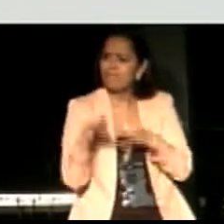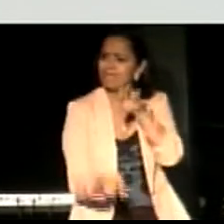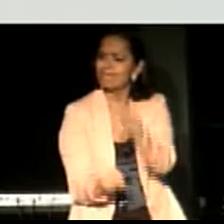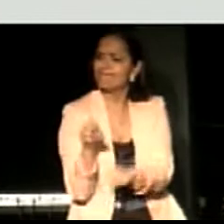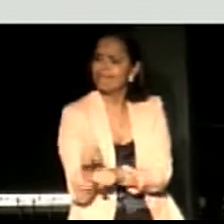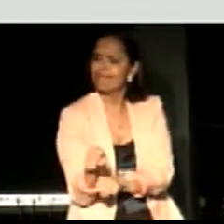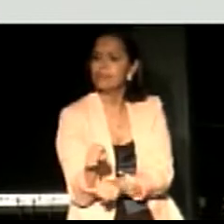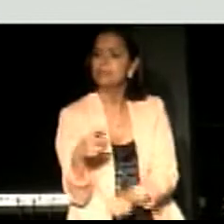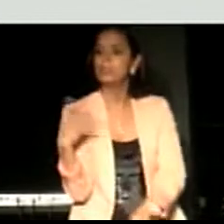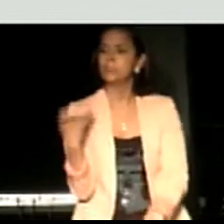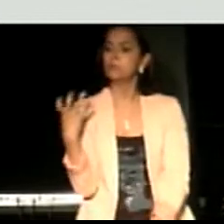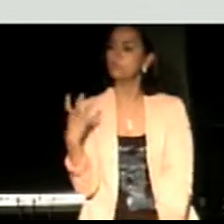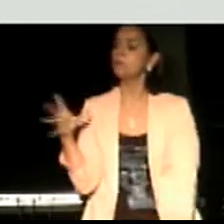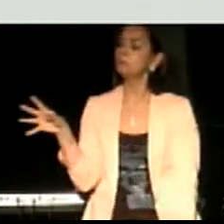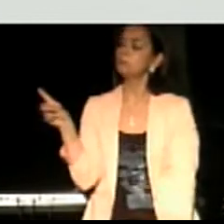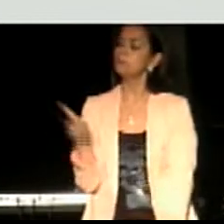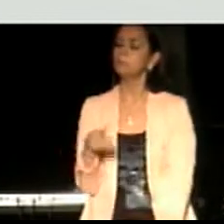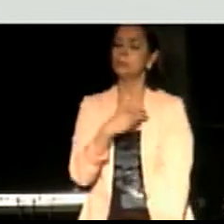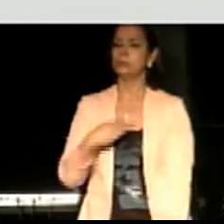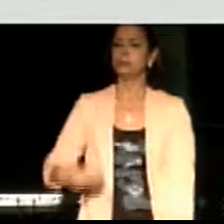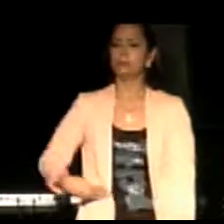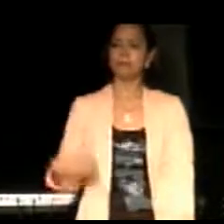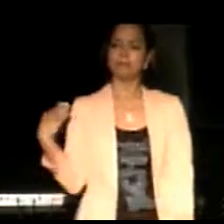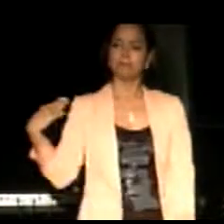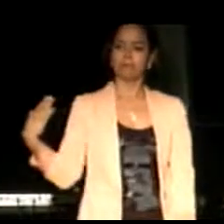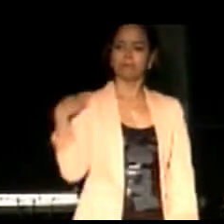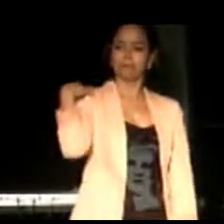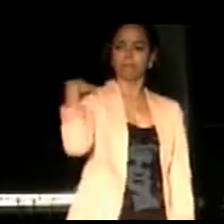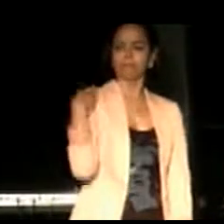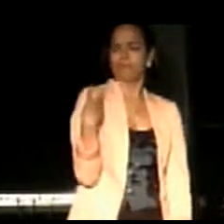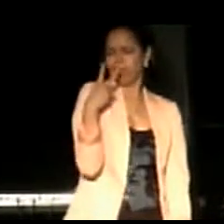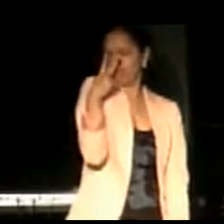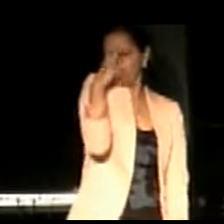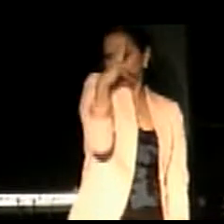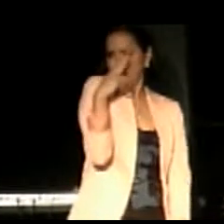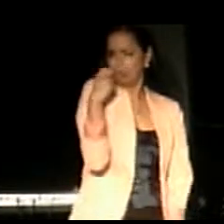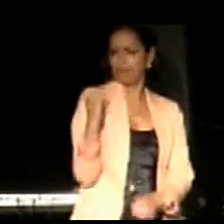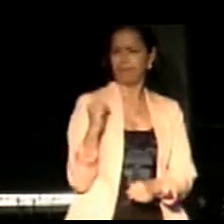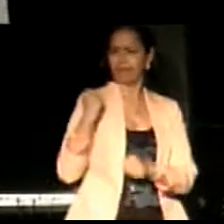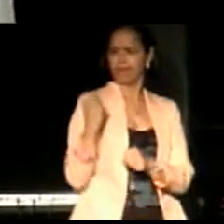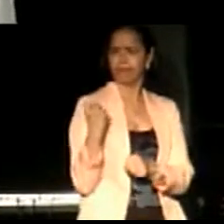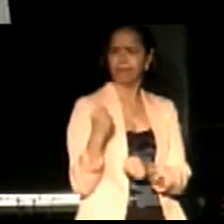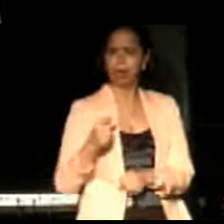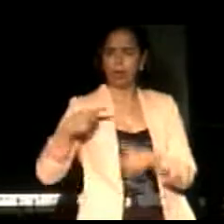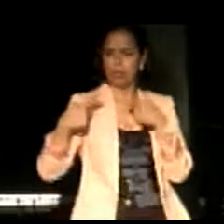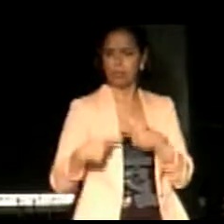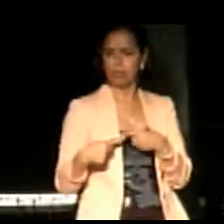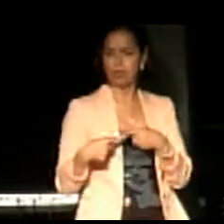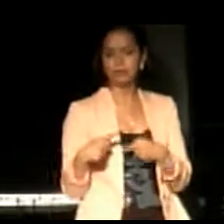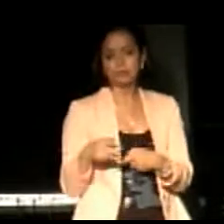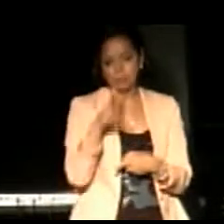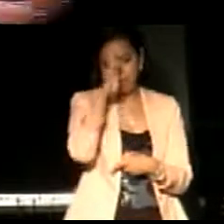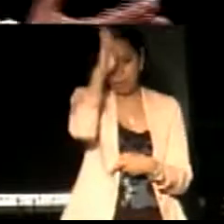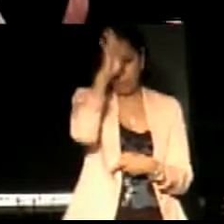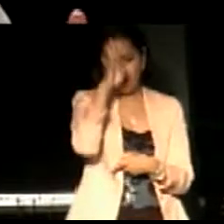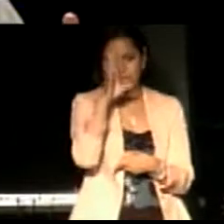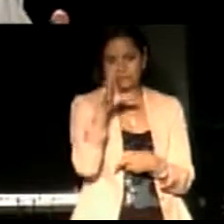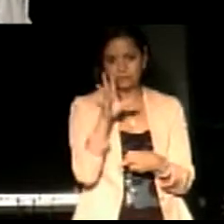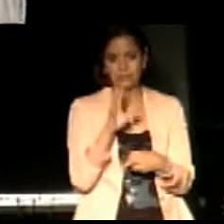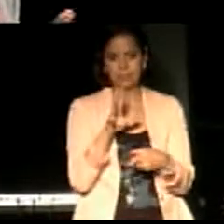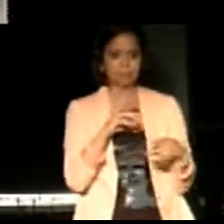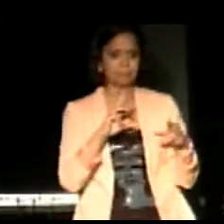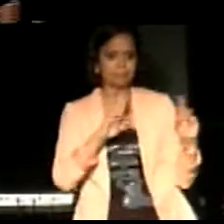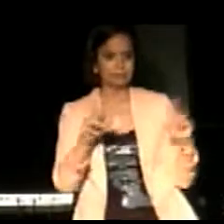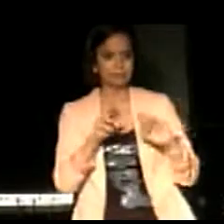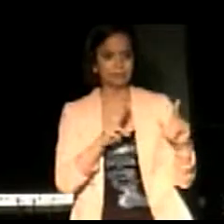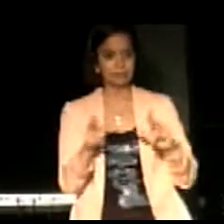um Messias bélico, militar, que usasse a força contra o domínio romano. E nós sabemos que